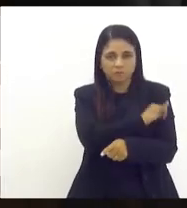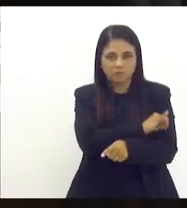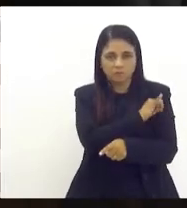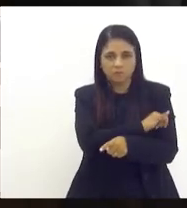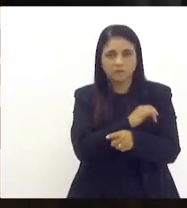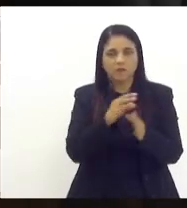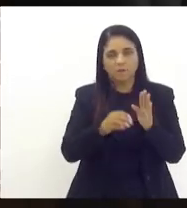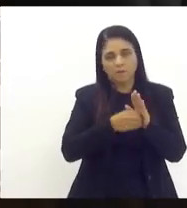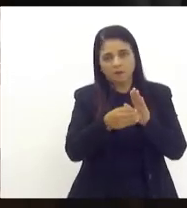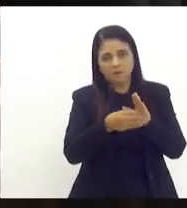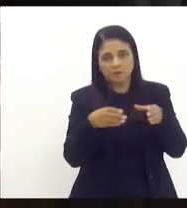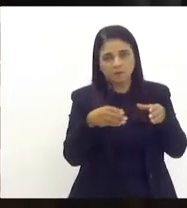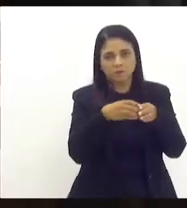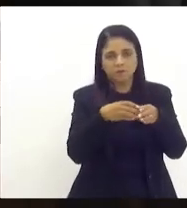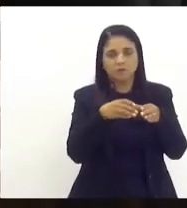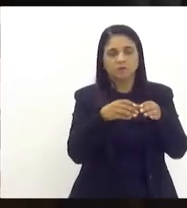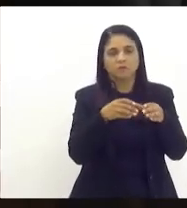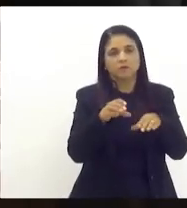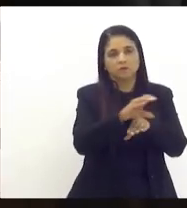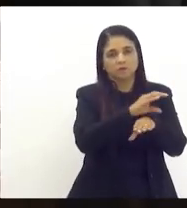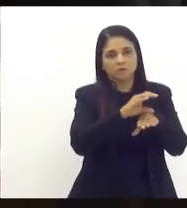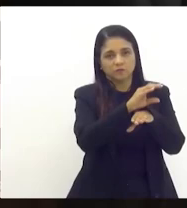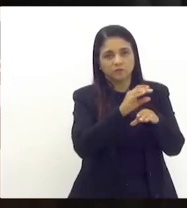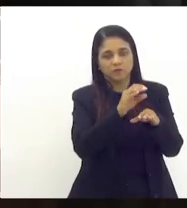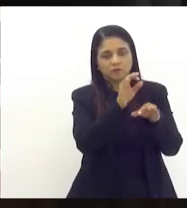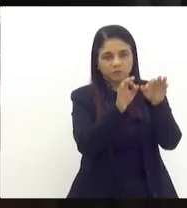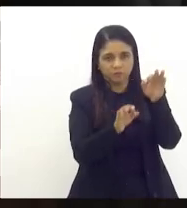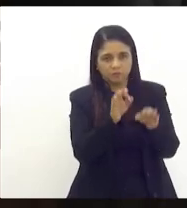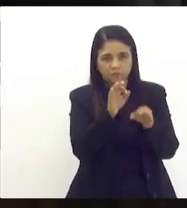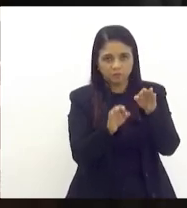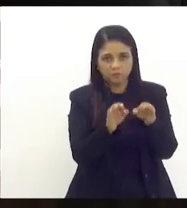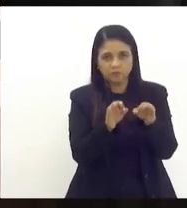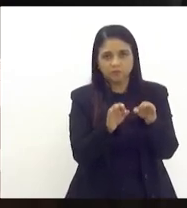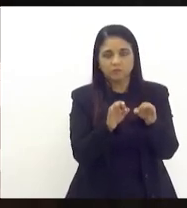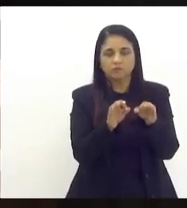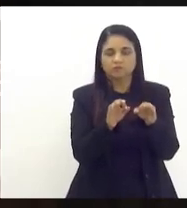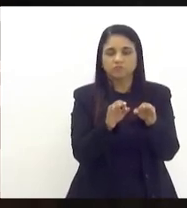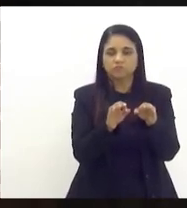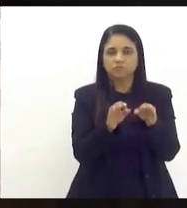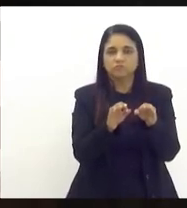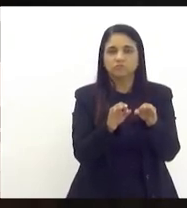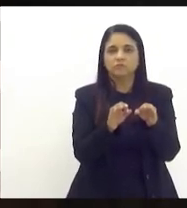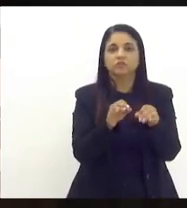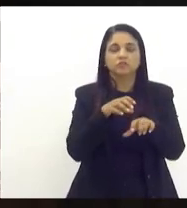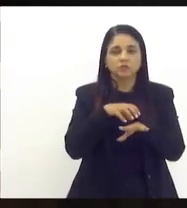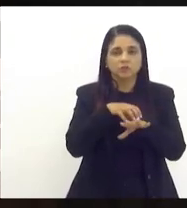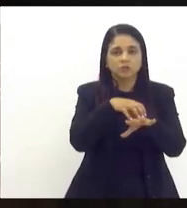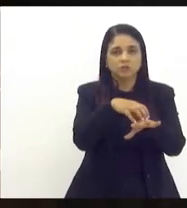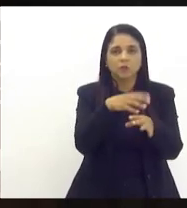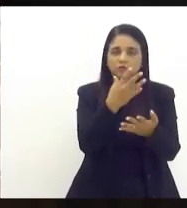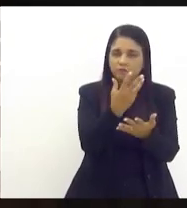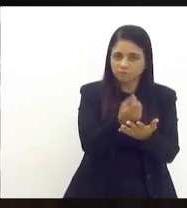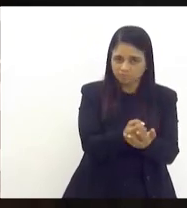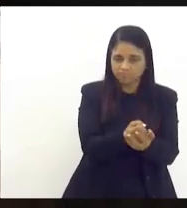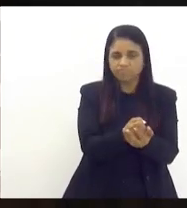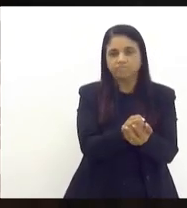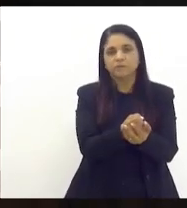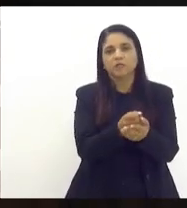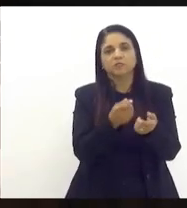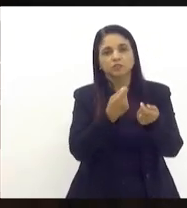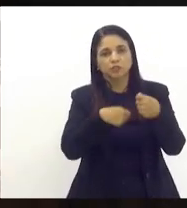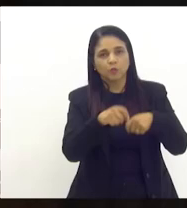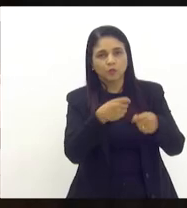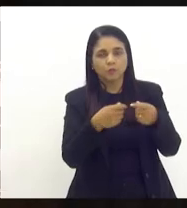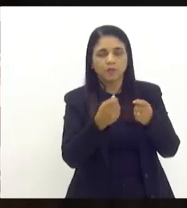parecendo as comissões de constituição e justiça pela legalidade de transportes favelados de